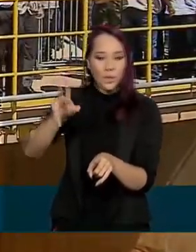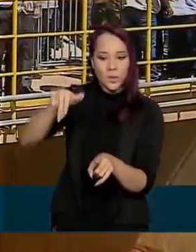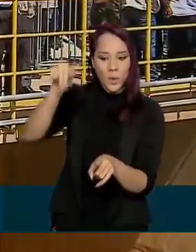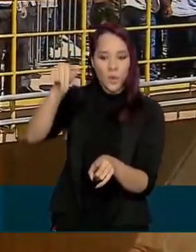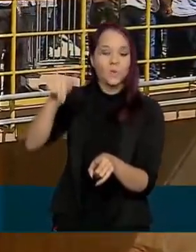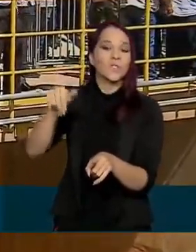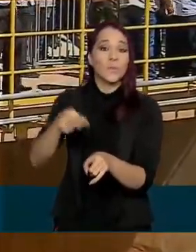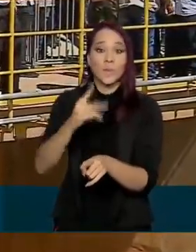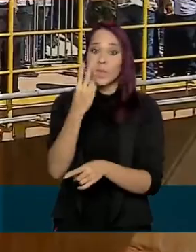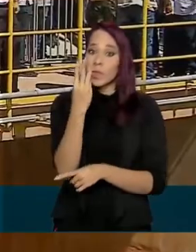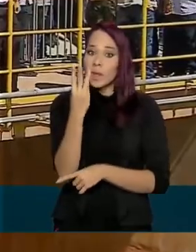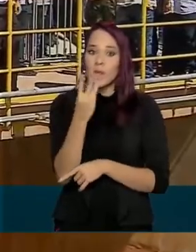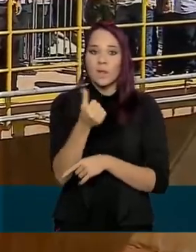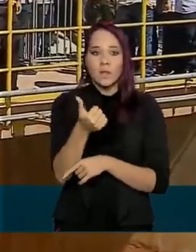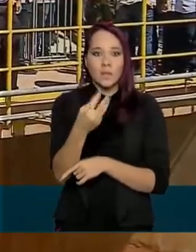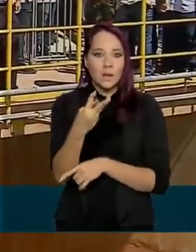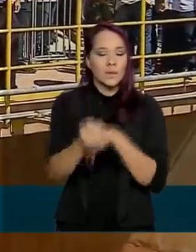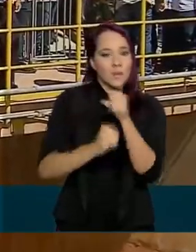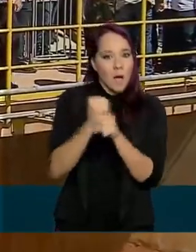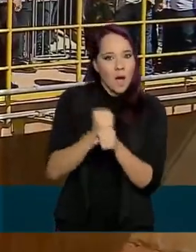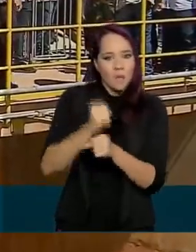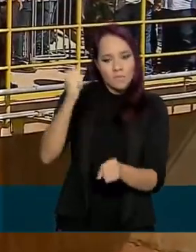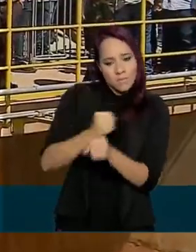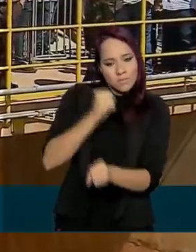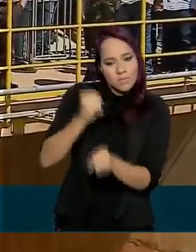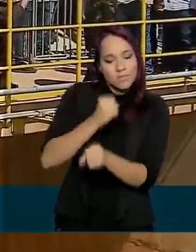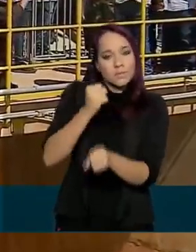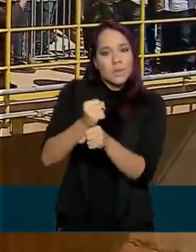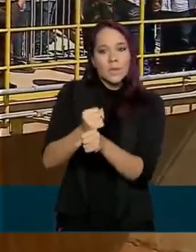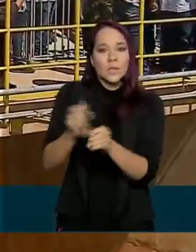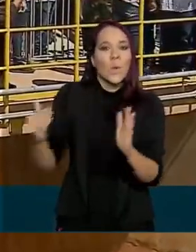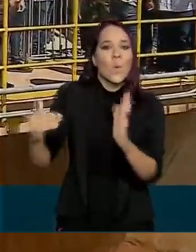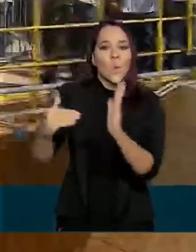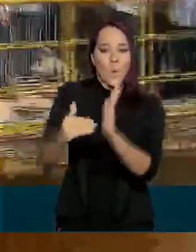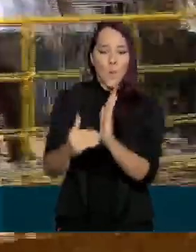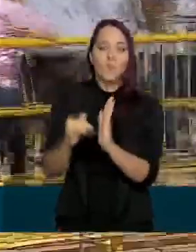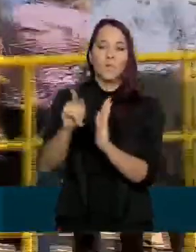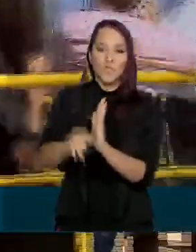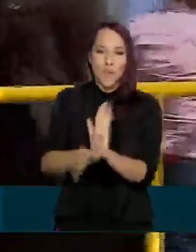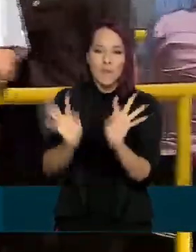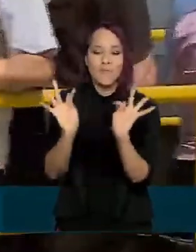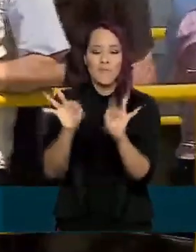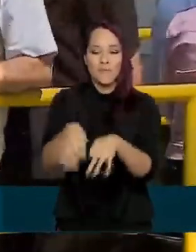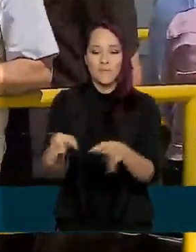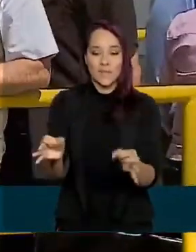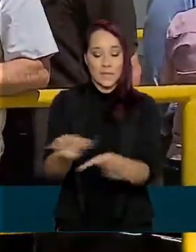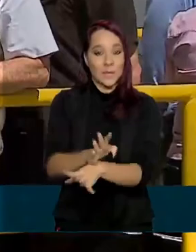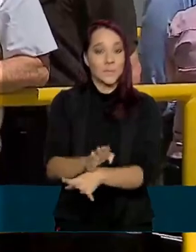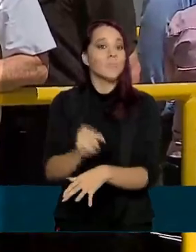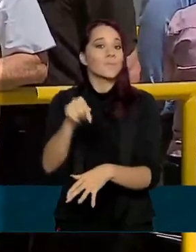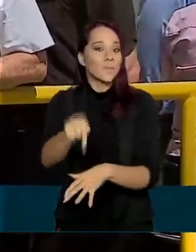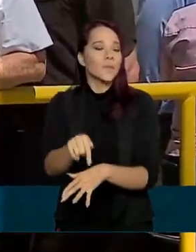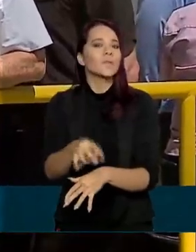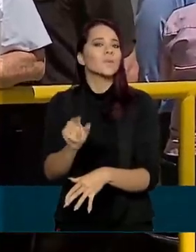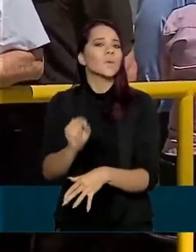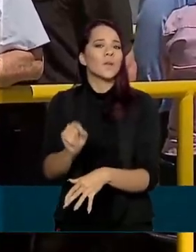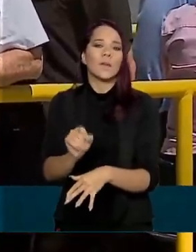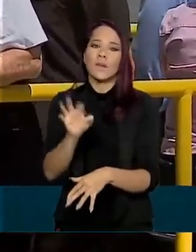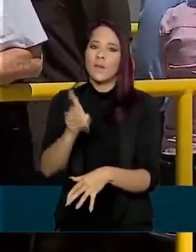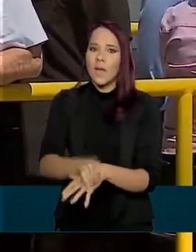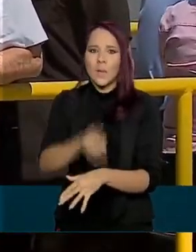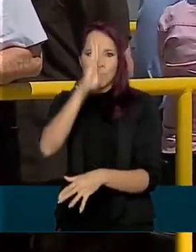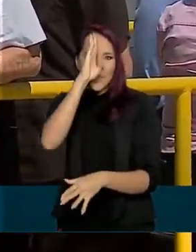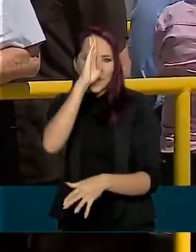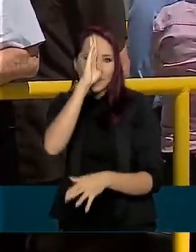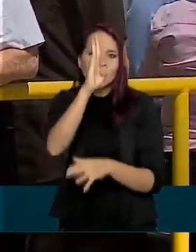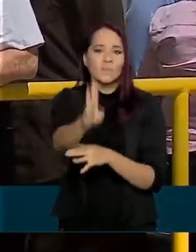de 13 anos de obras essa é a última etapa do eixo norte sendo entregue essa conclusão é considerada a